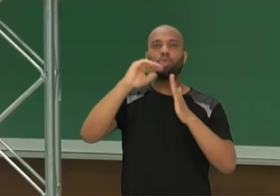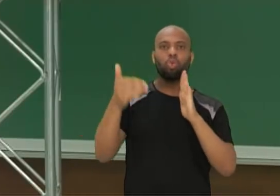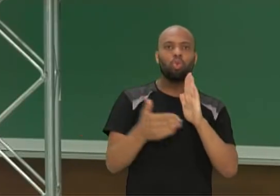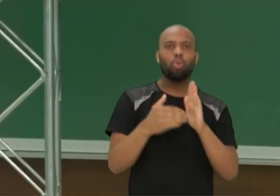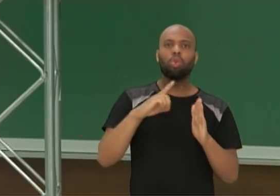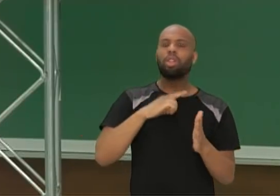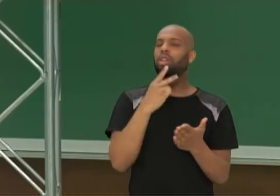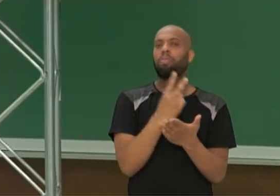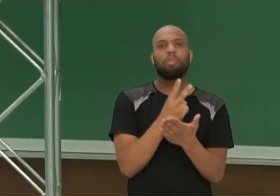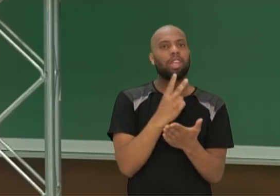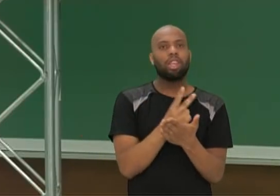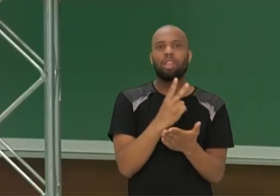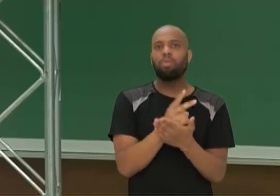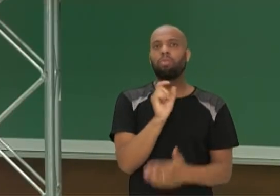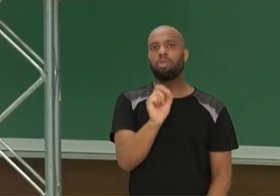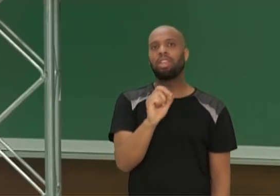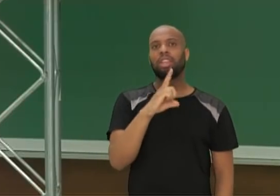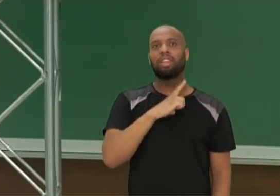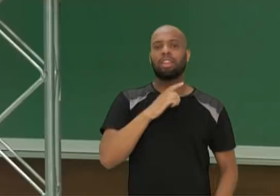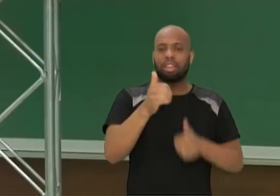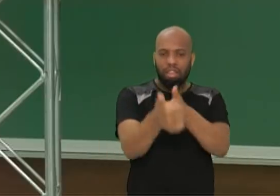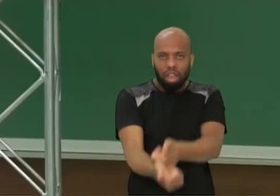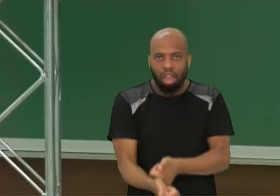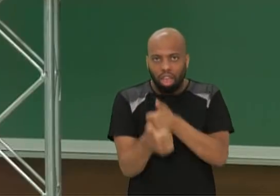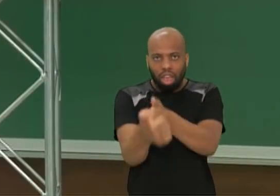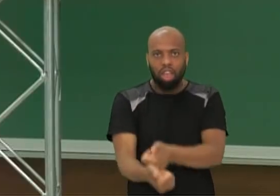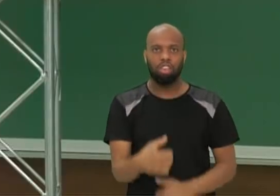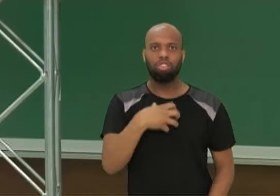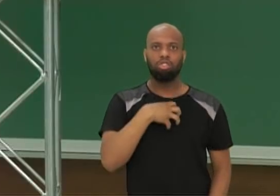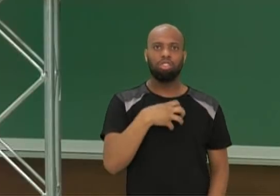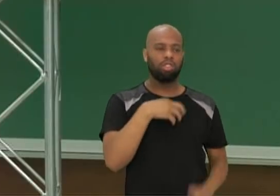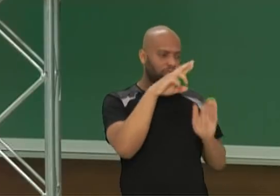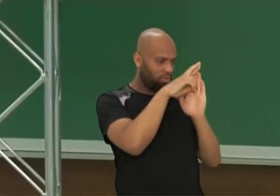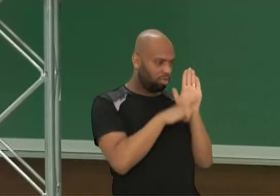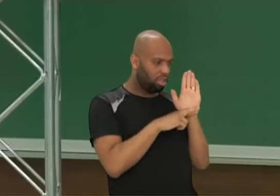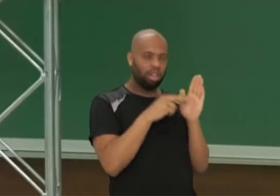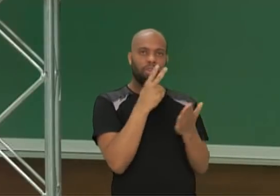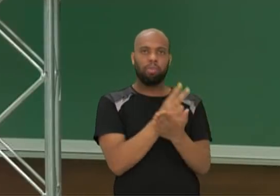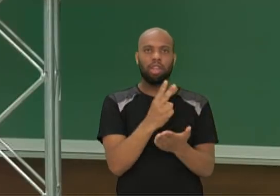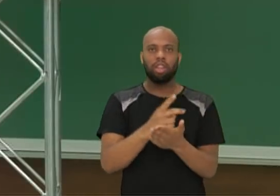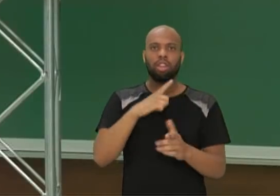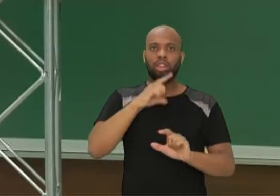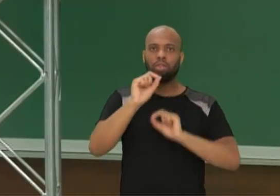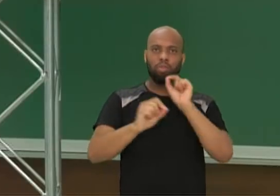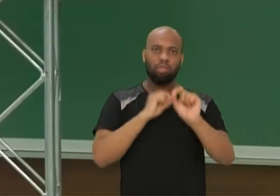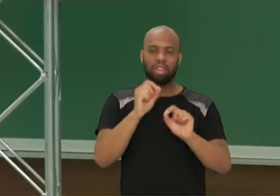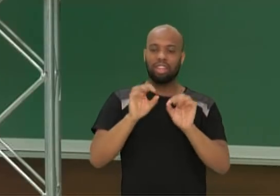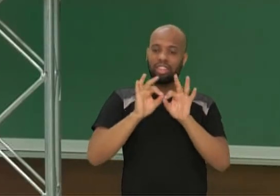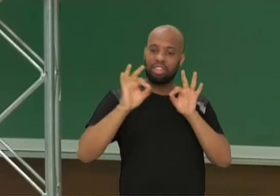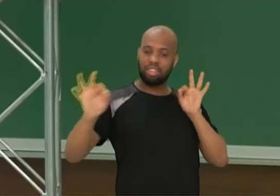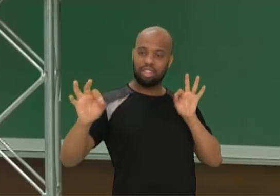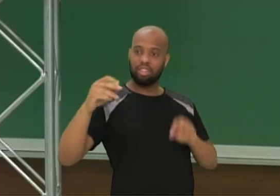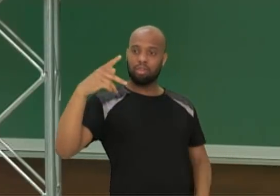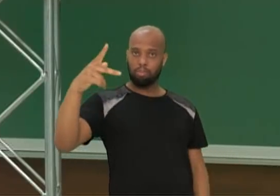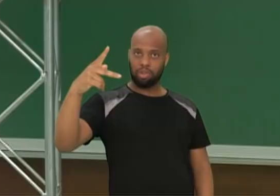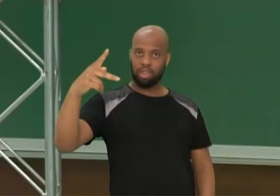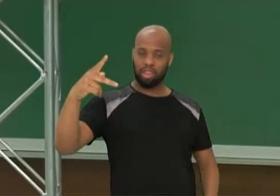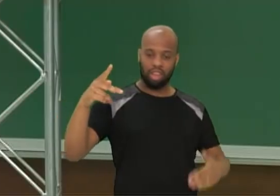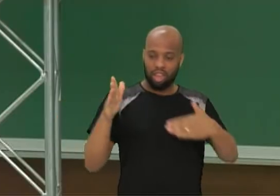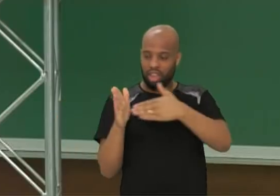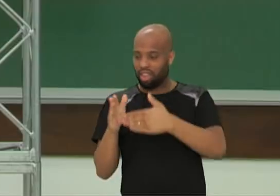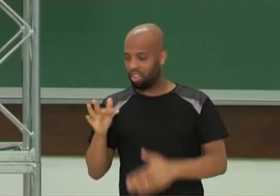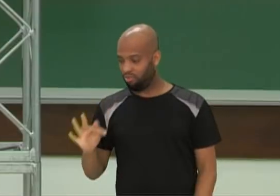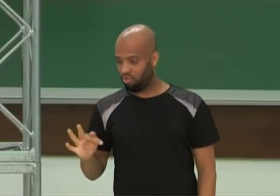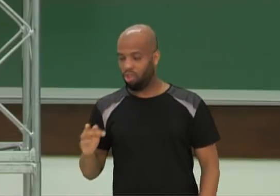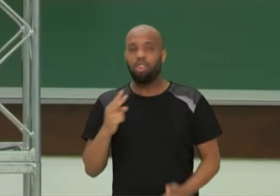a mesma, eles seguem a mesma condição. Qual que é a condição? A distância do ponto P até o foco é